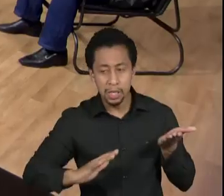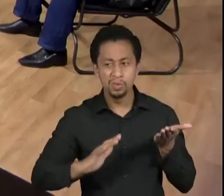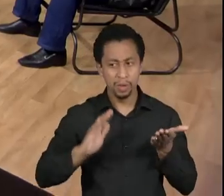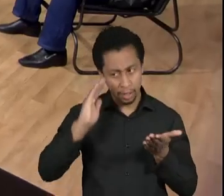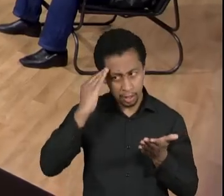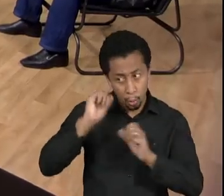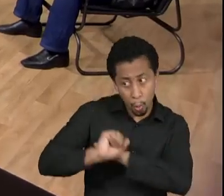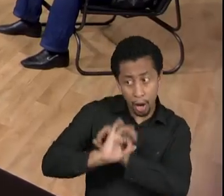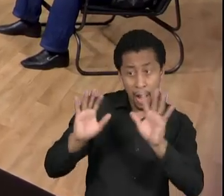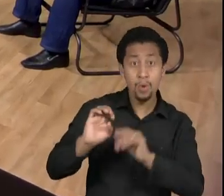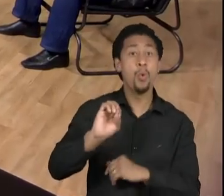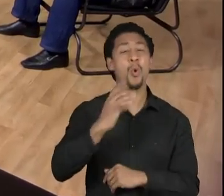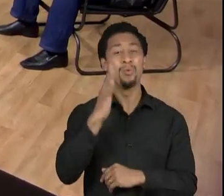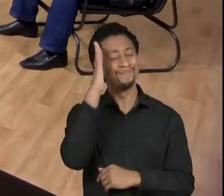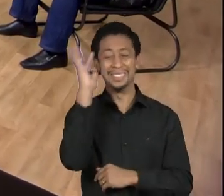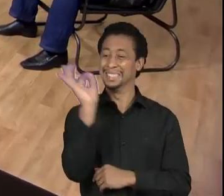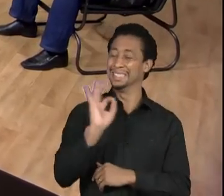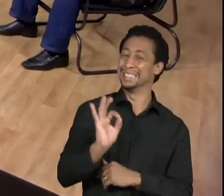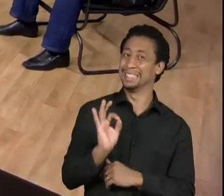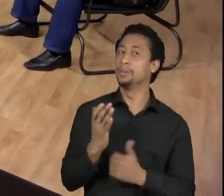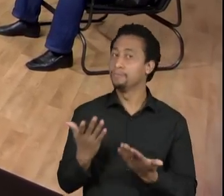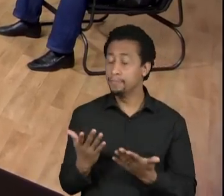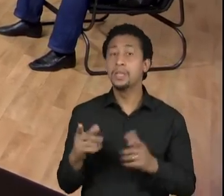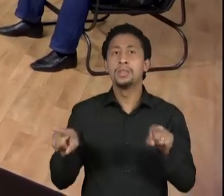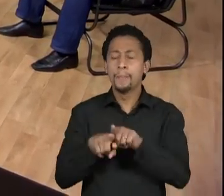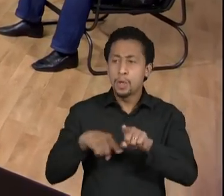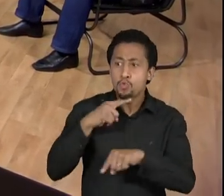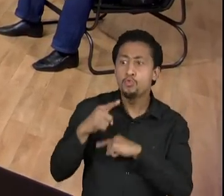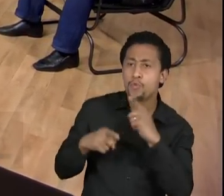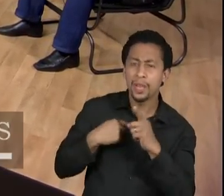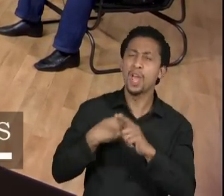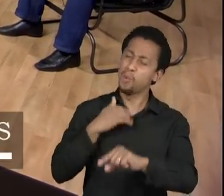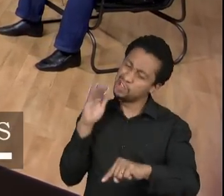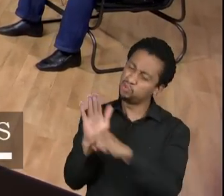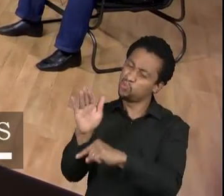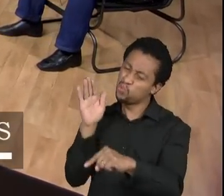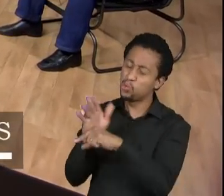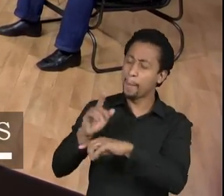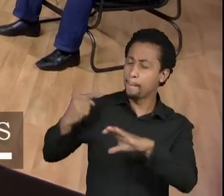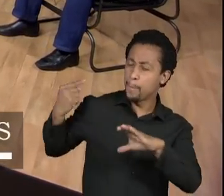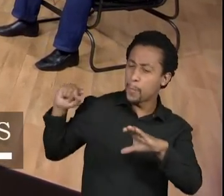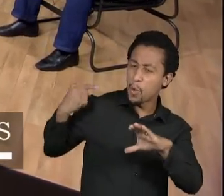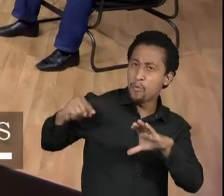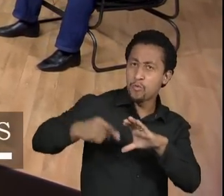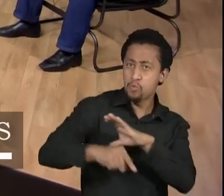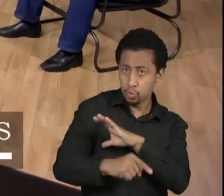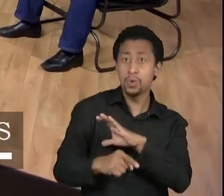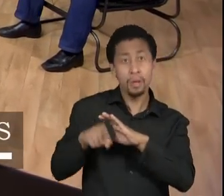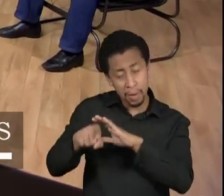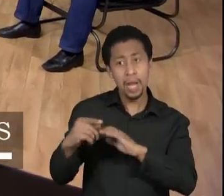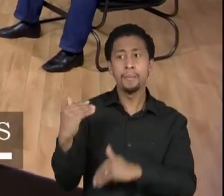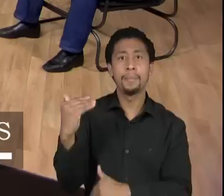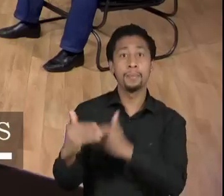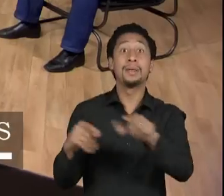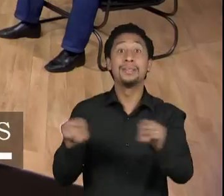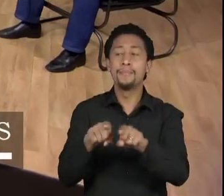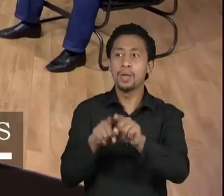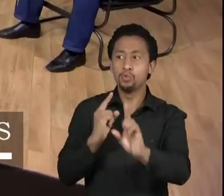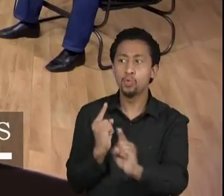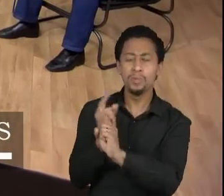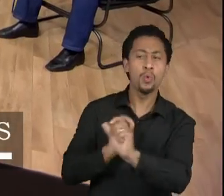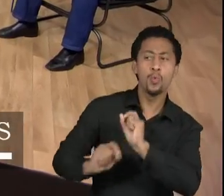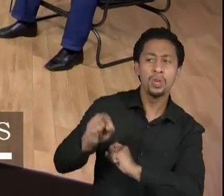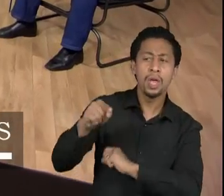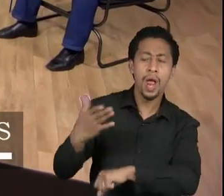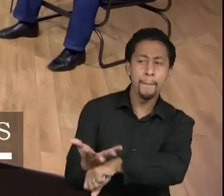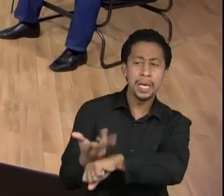me aprofundando naquilo que ele tem dúvida e avançando naquilo que ele domina, naquele conhecimento que ele domina. O que